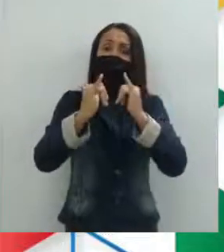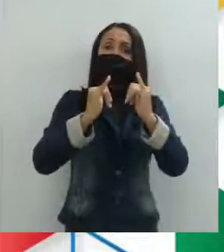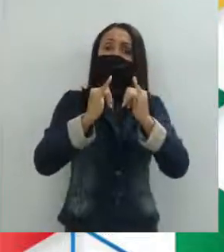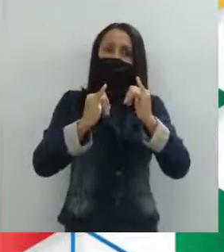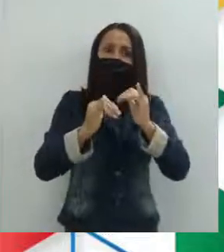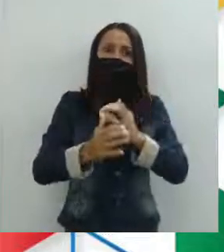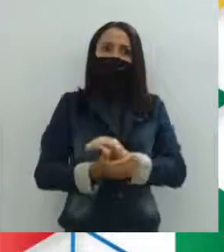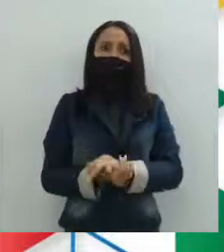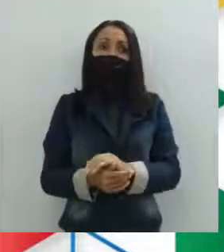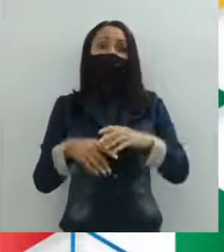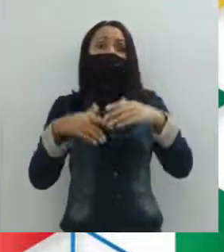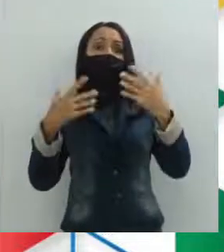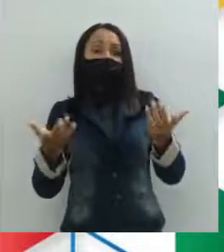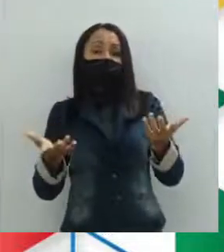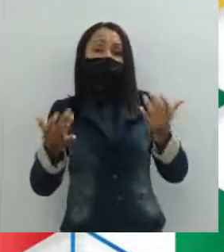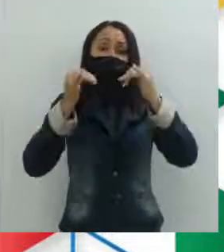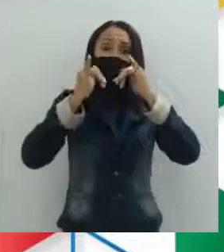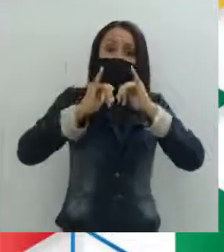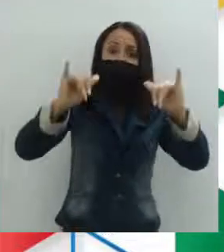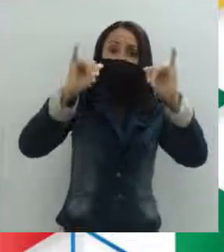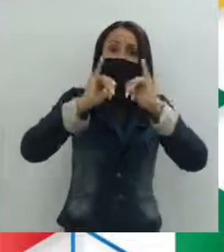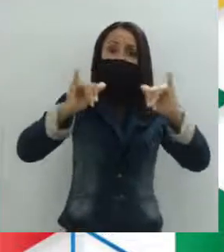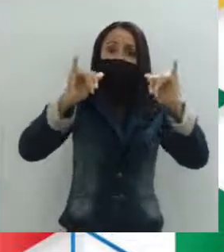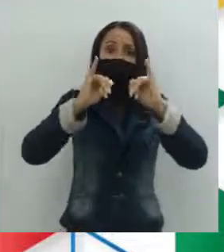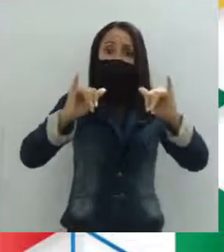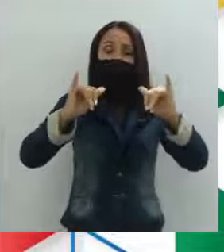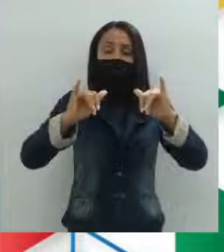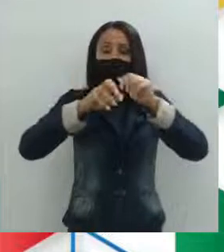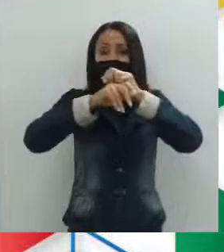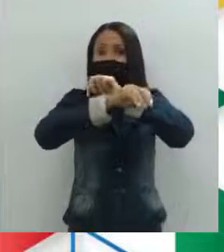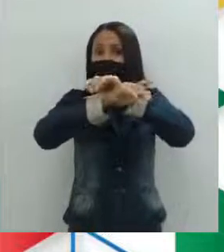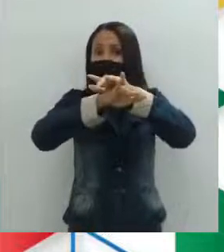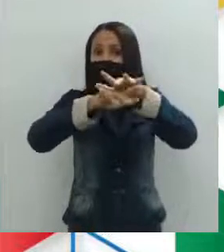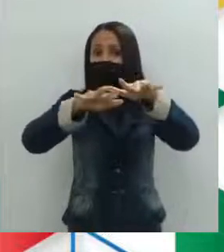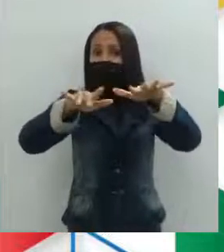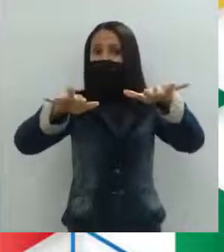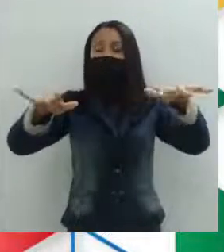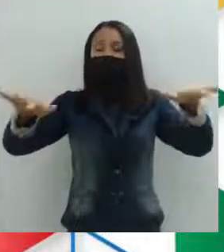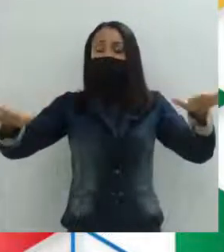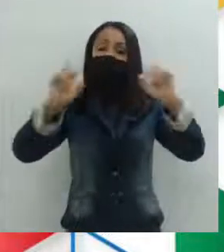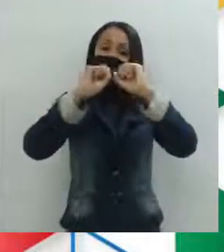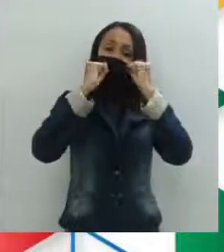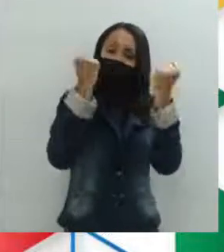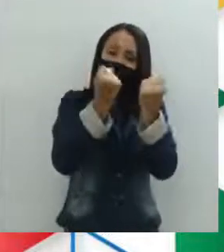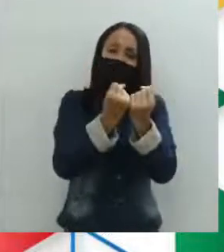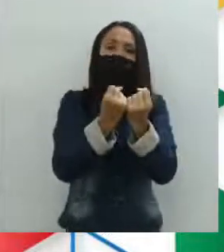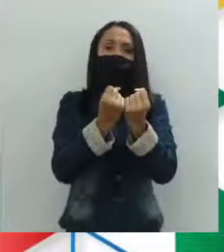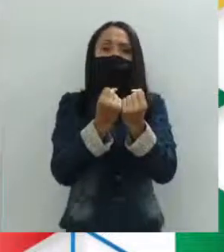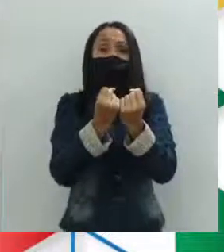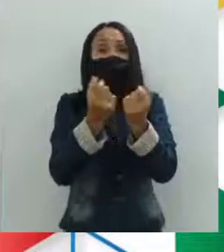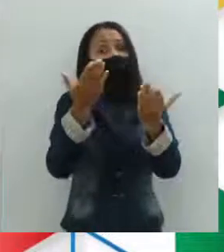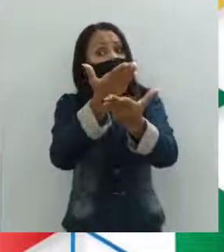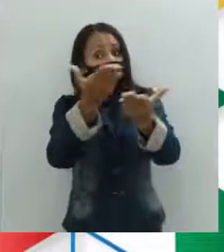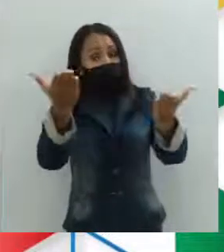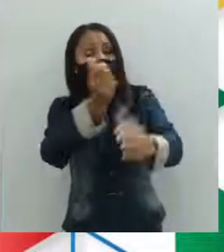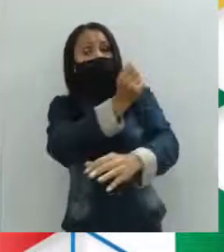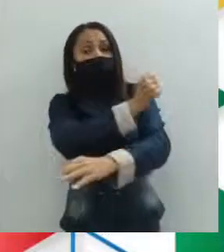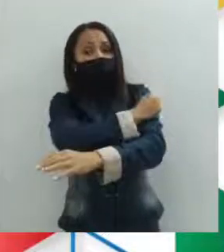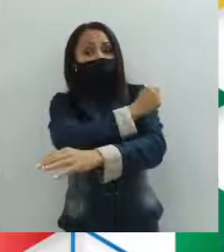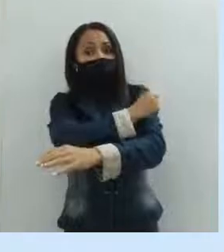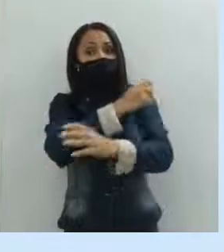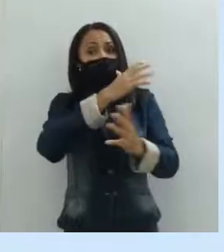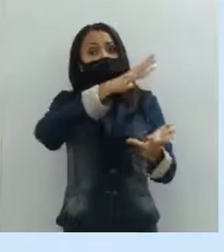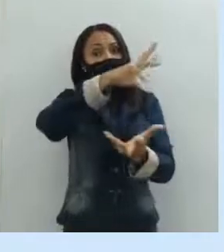quais a notícia é propagada e compartilhada na sociedade. Vocês, estudantes do